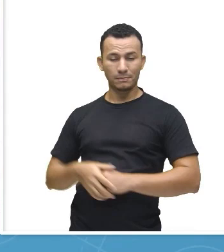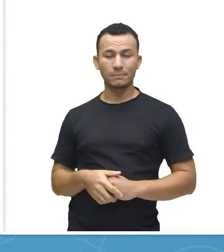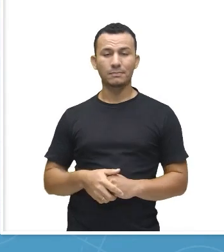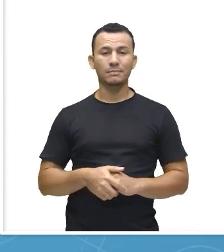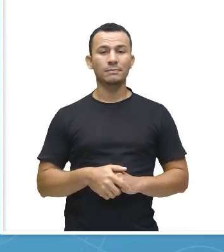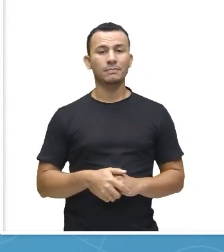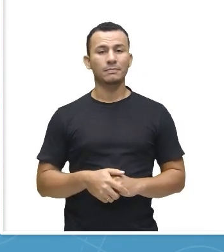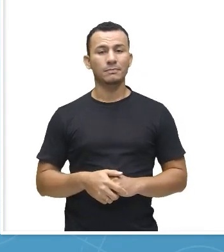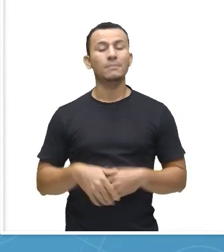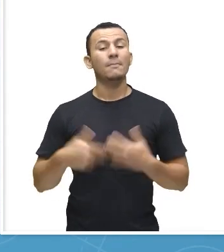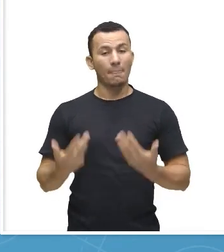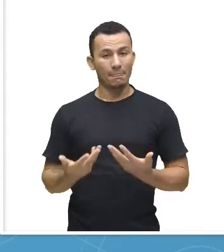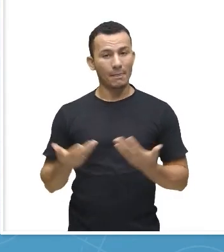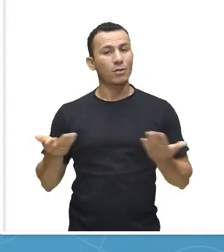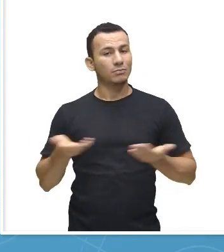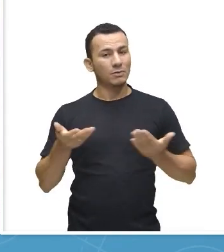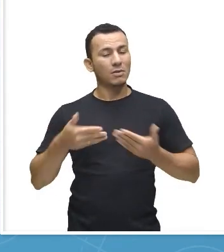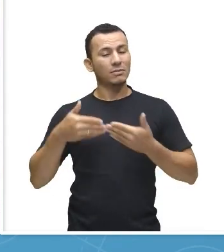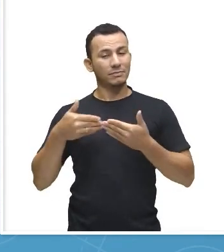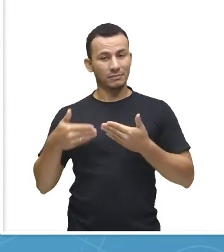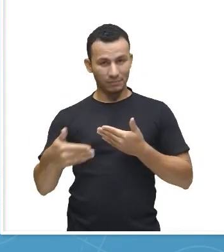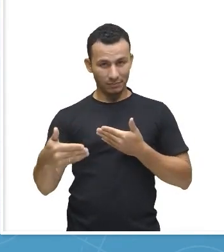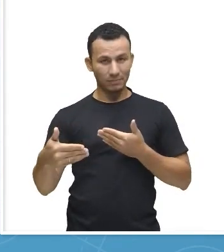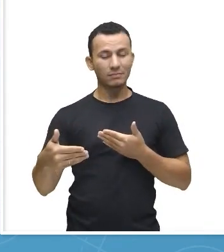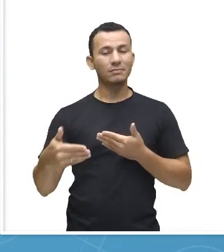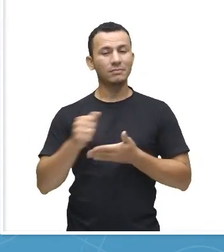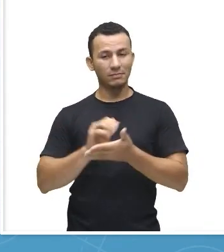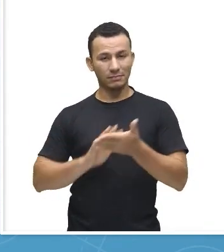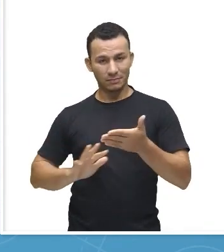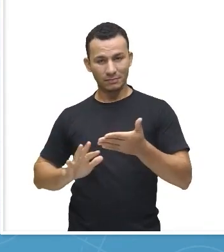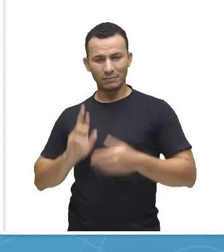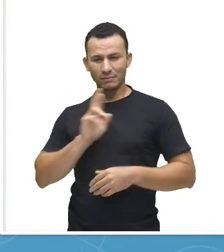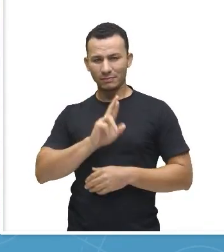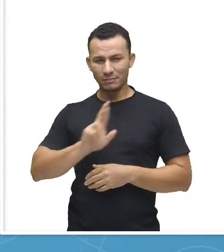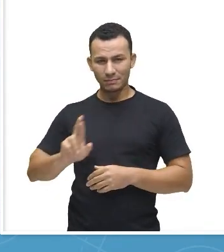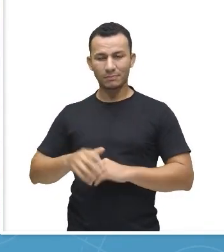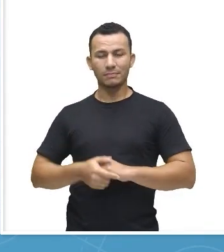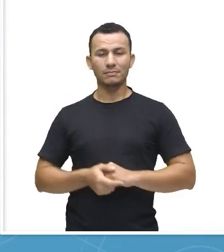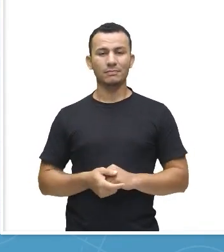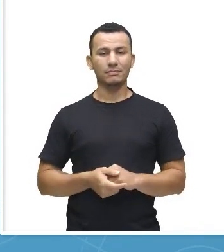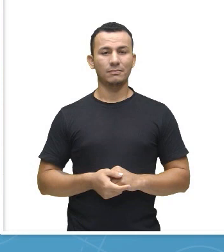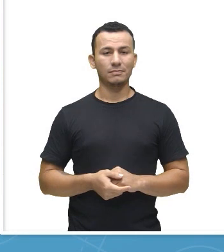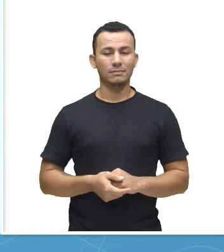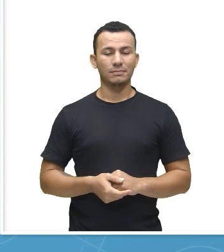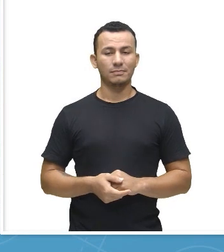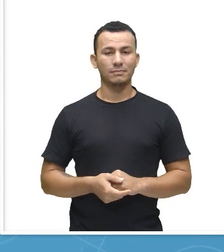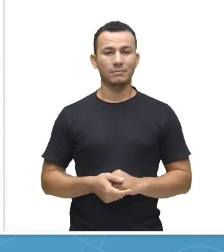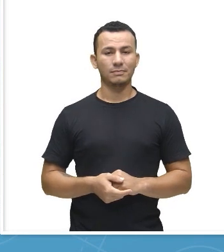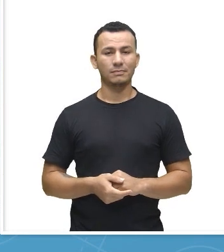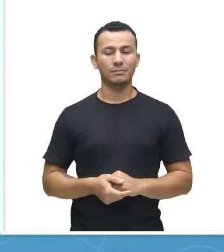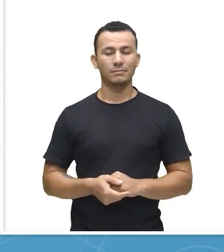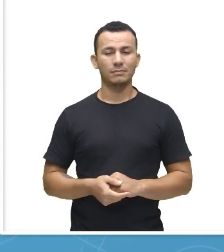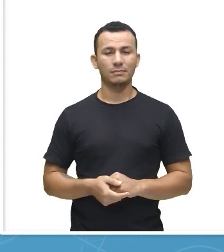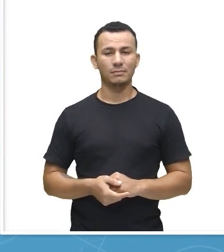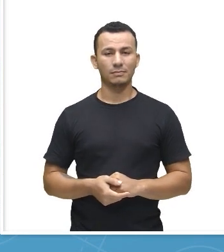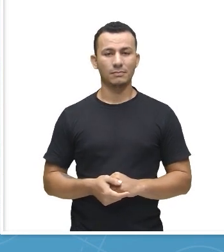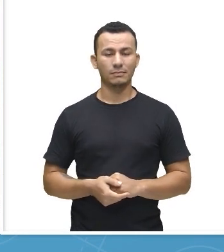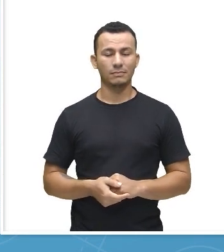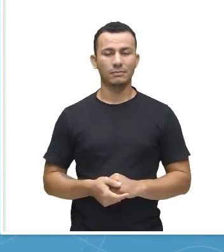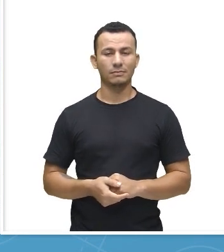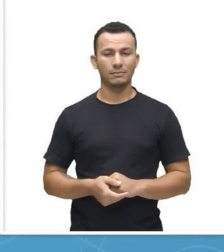bem. Agora vamos para a correção. Acompanhe com atenção. Vem comigo. Tudo